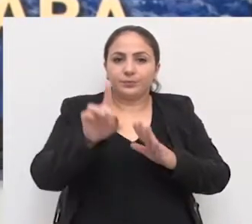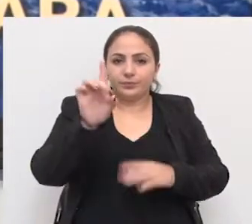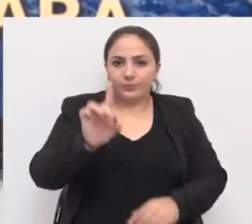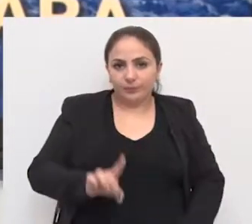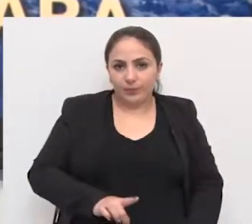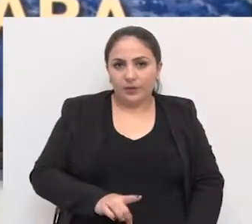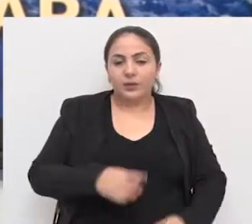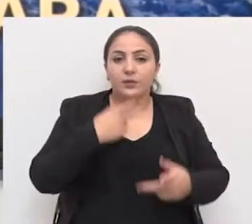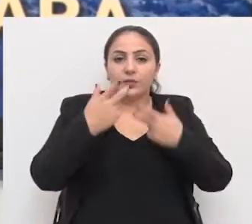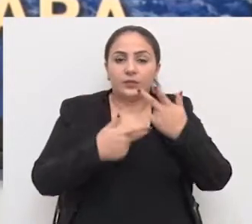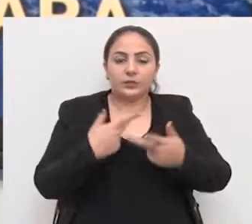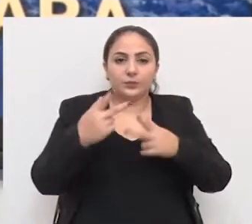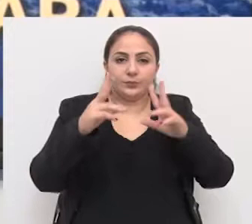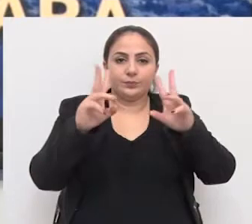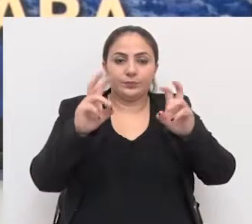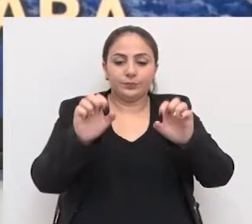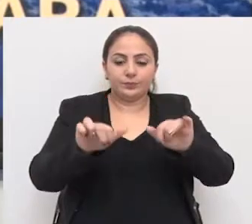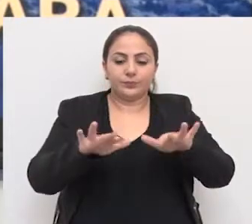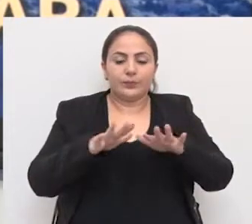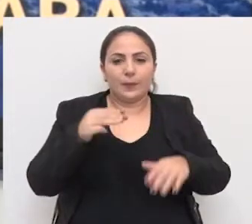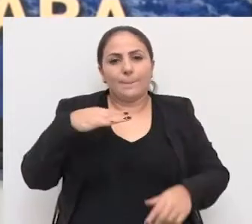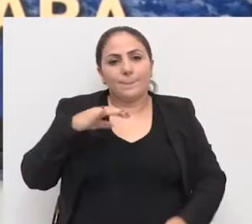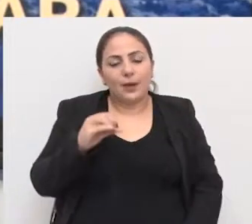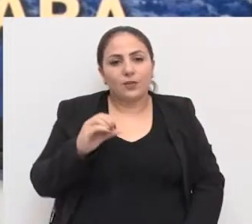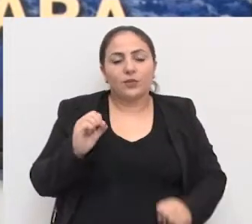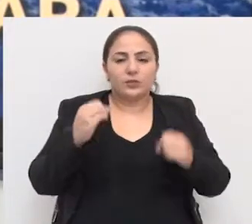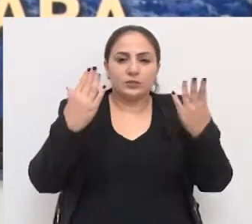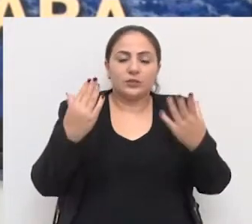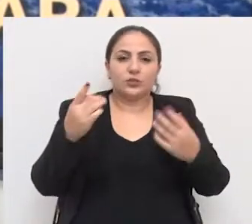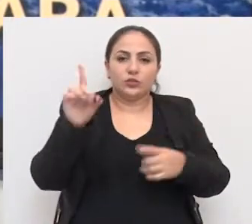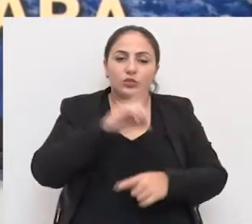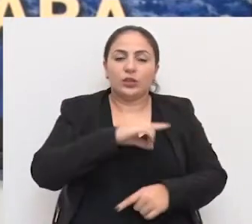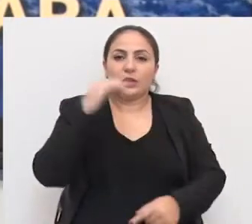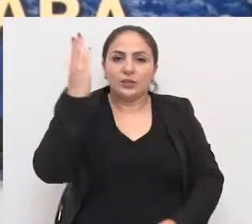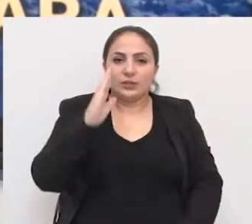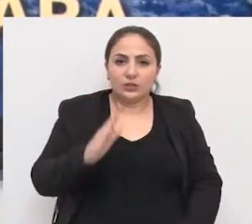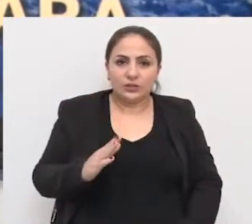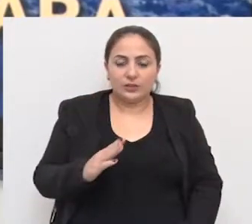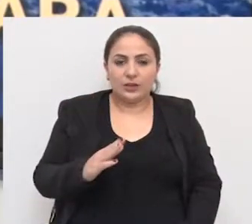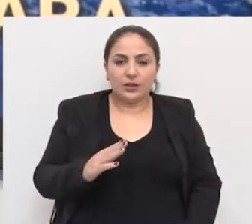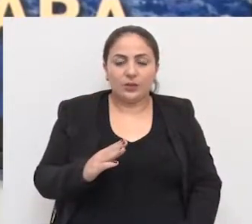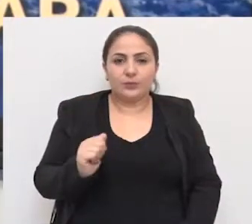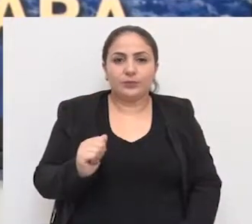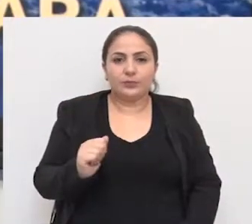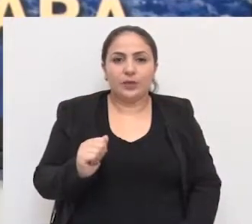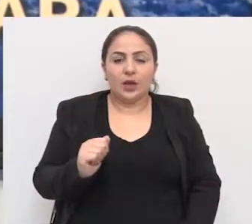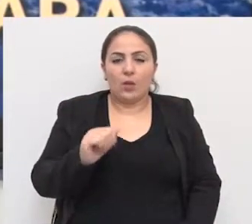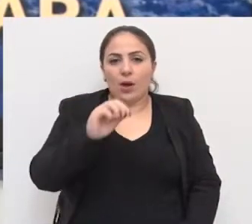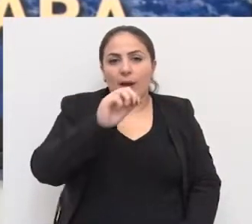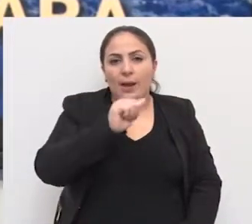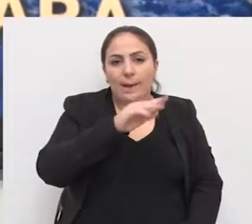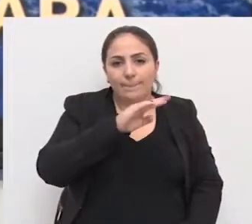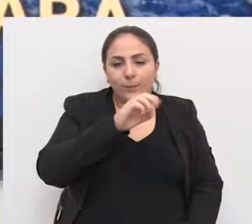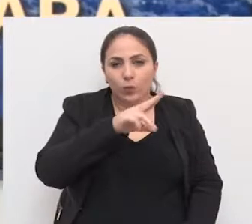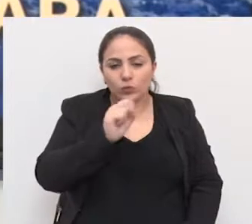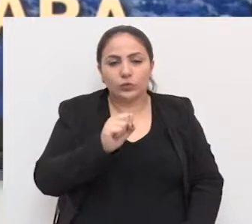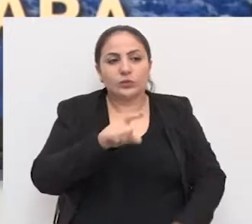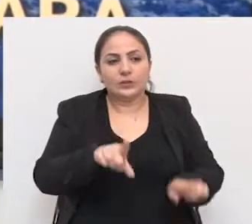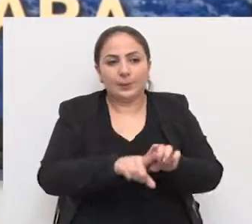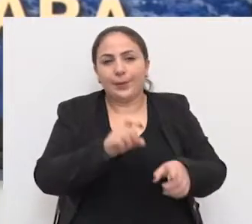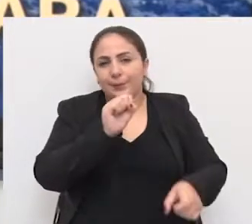Tribuna Popular. Isto porque, em maio, foi celebrado o Dia Nacional de Enfrentamento ao Abuso